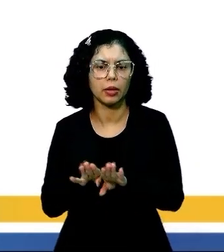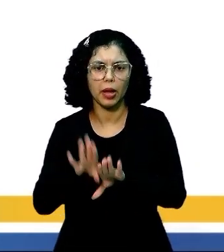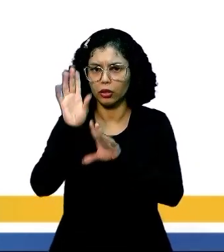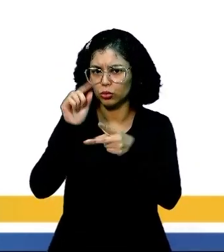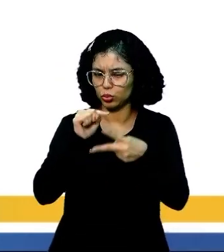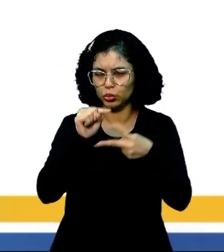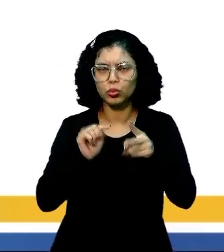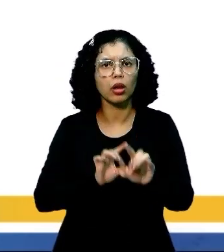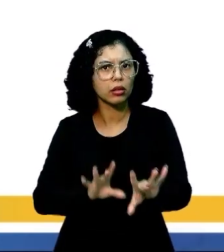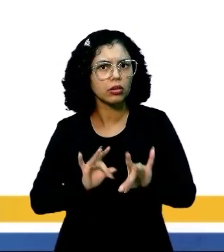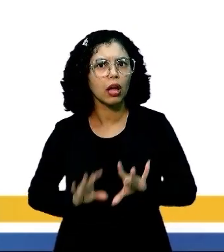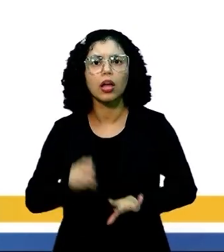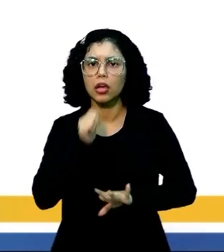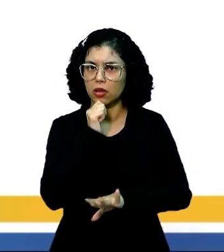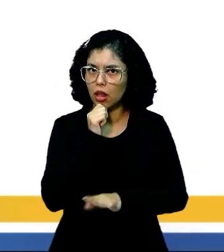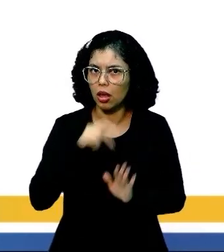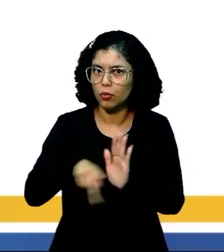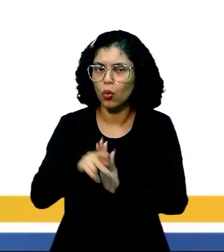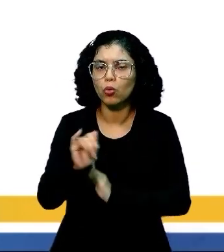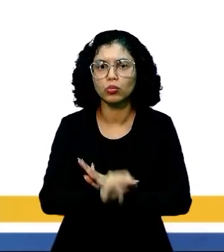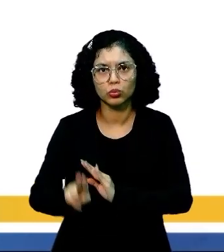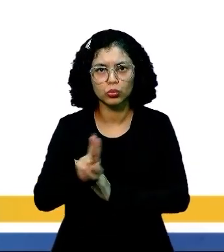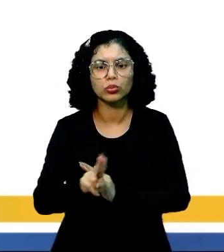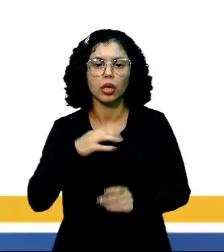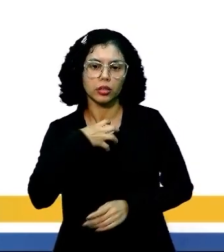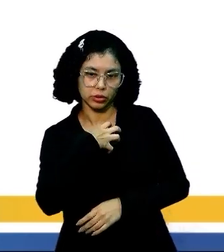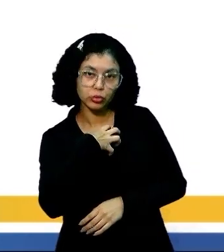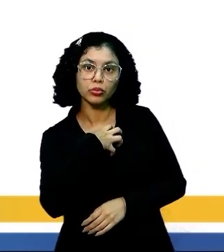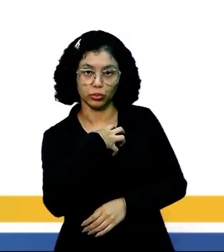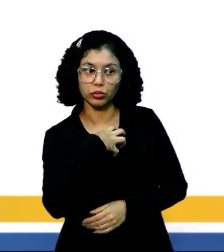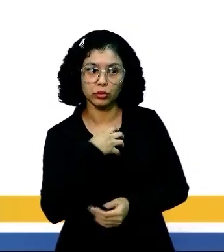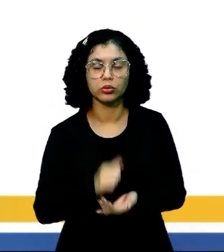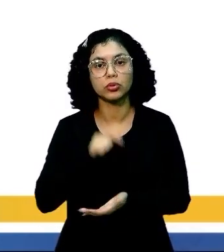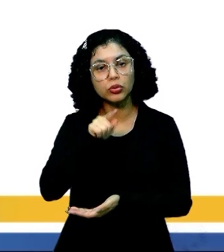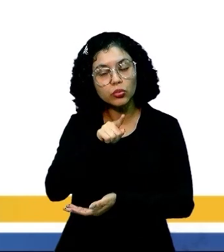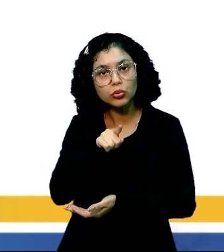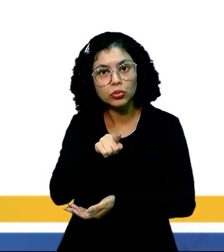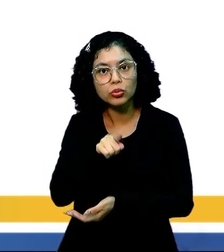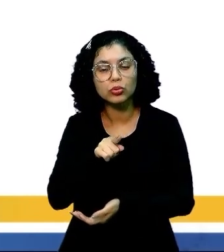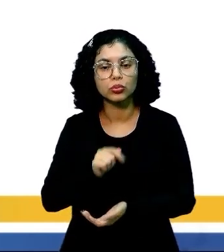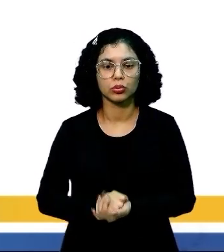que elas funcionam justamente nesse sentido de você